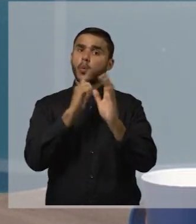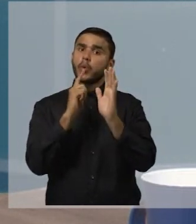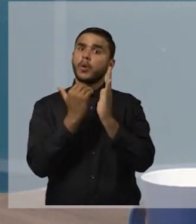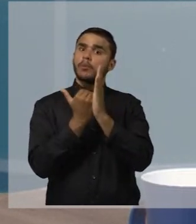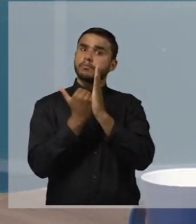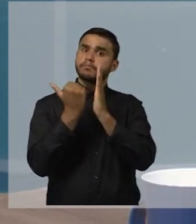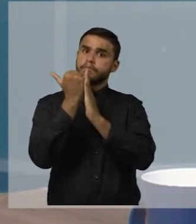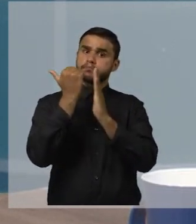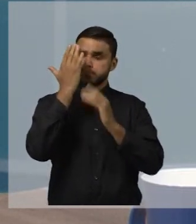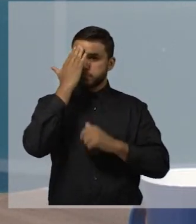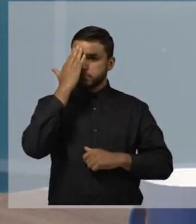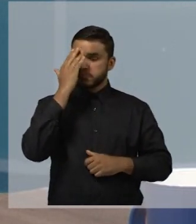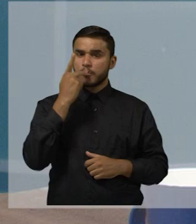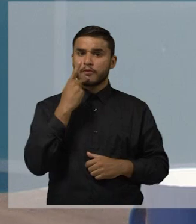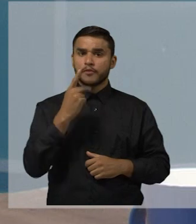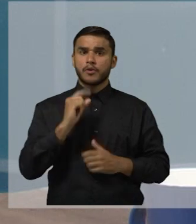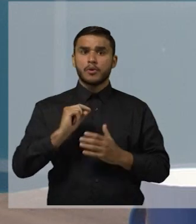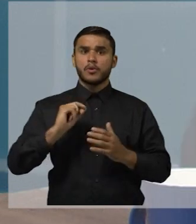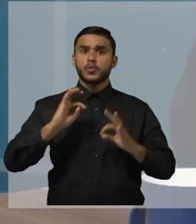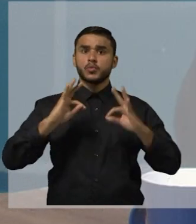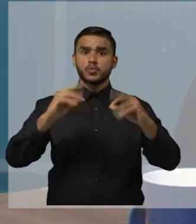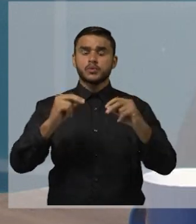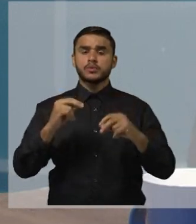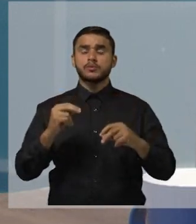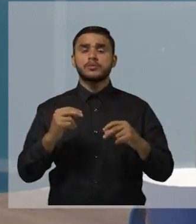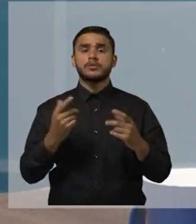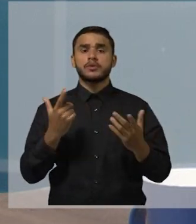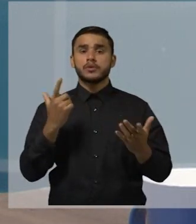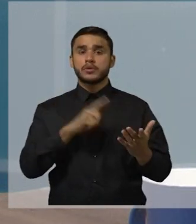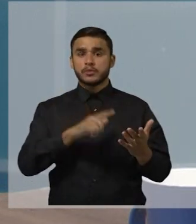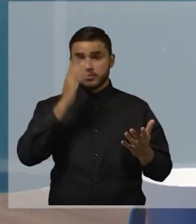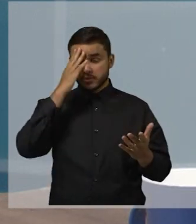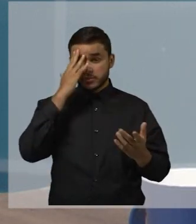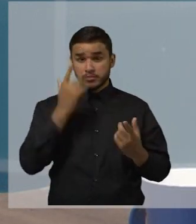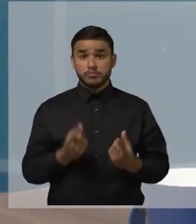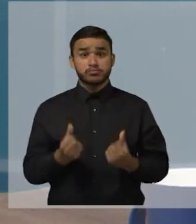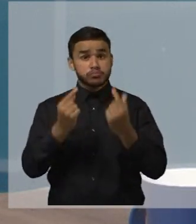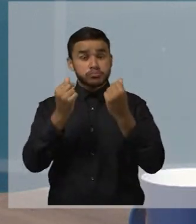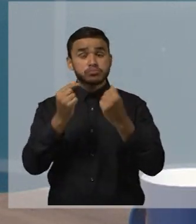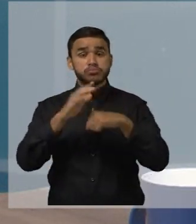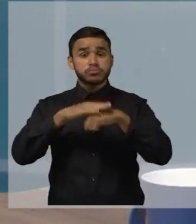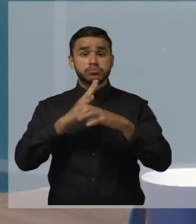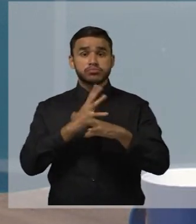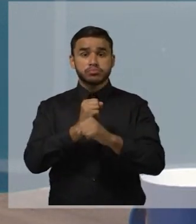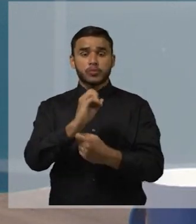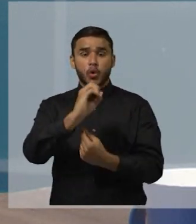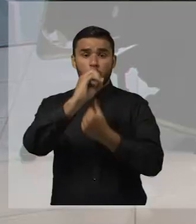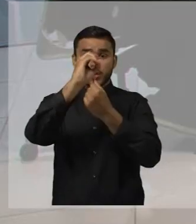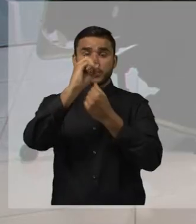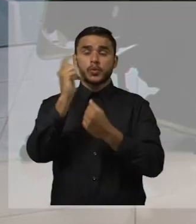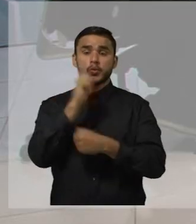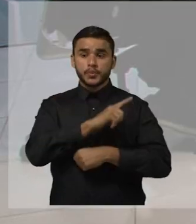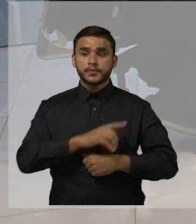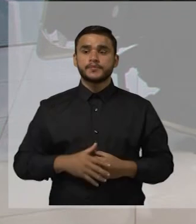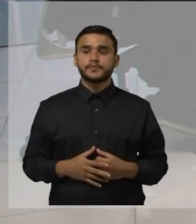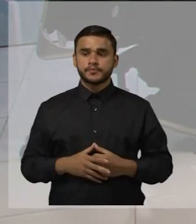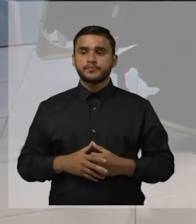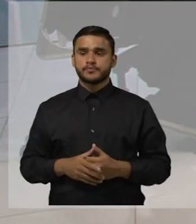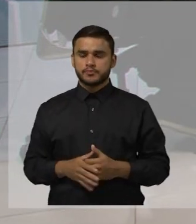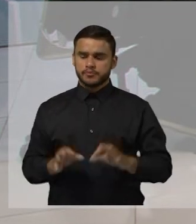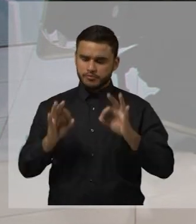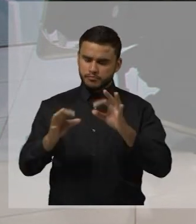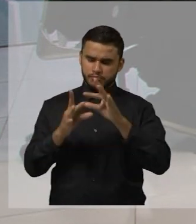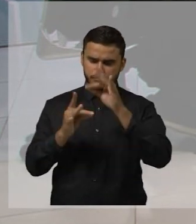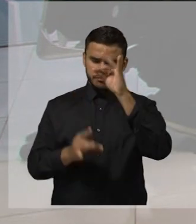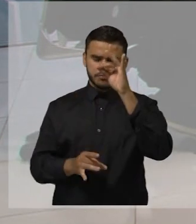porque geraria, segundo quem assessorou o presidente, uma renúncia fiscal que